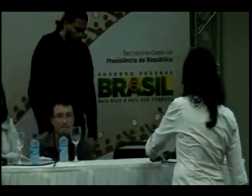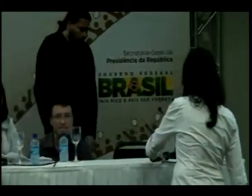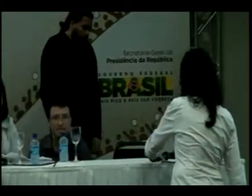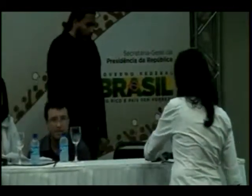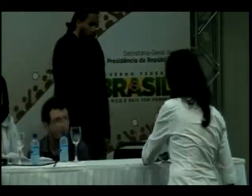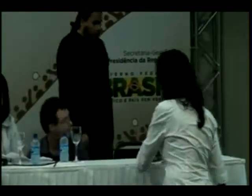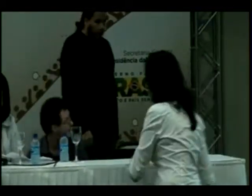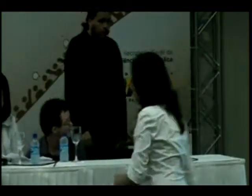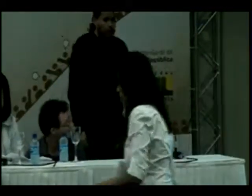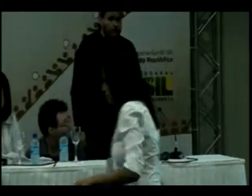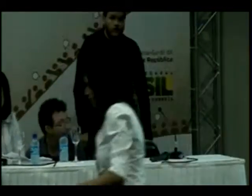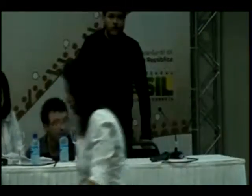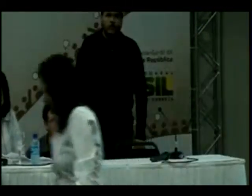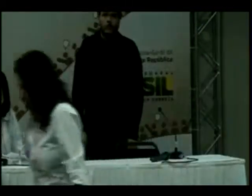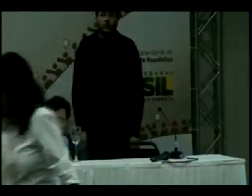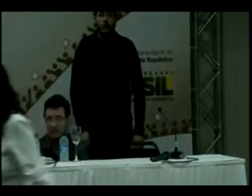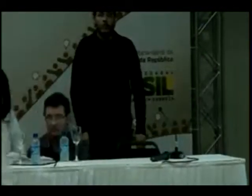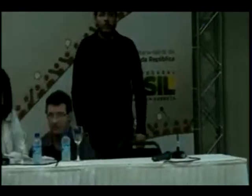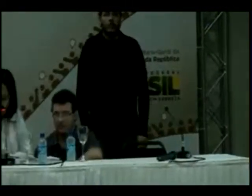Obrigada.